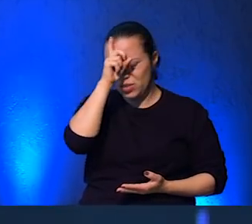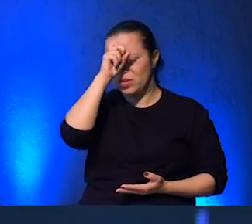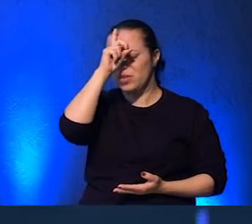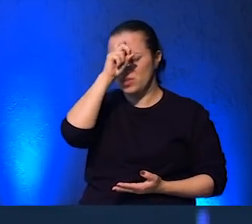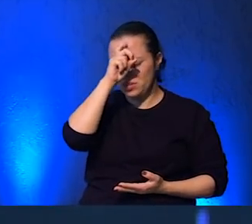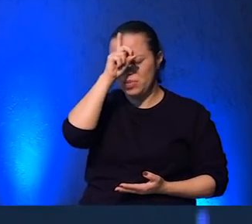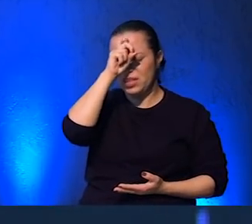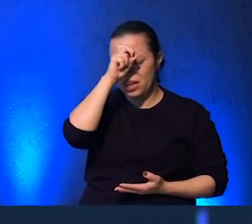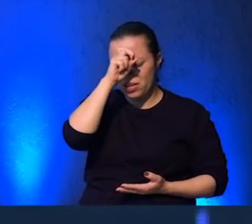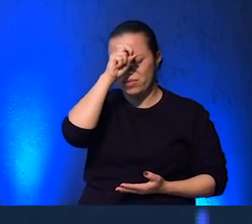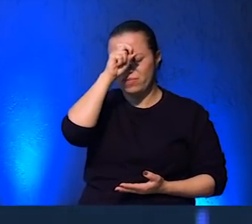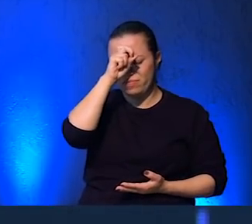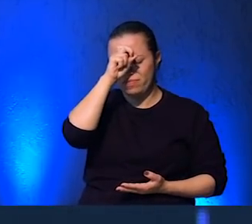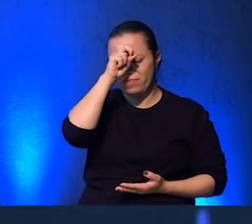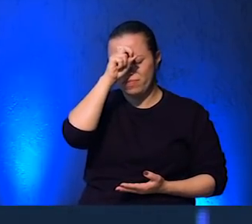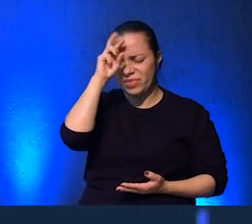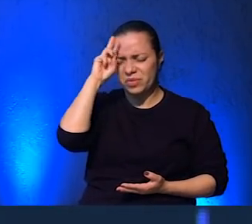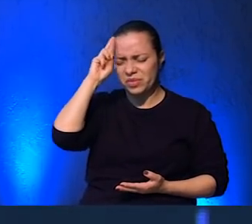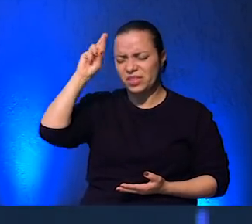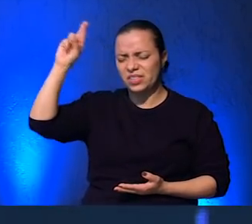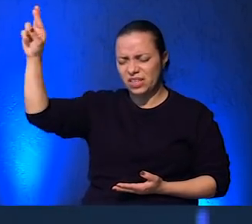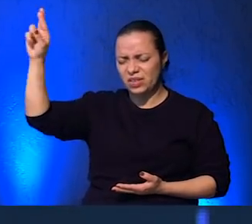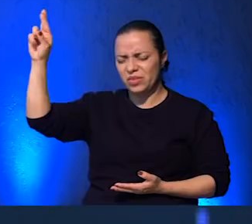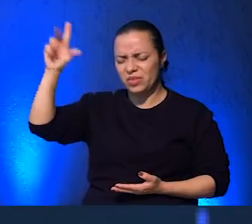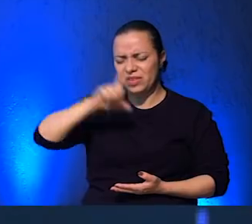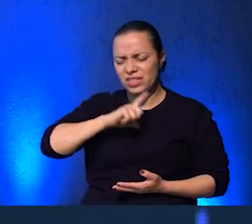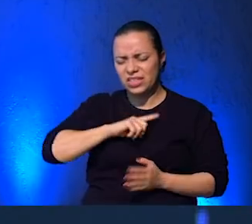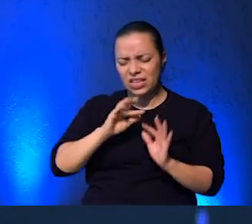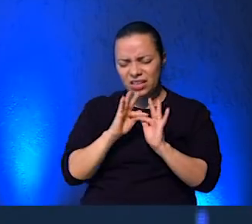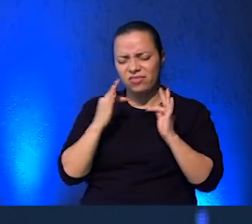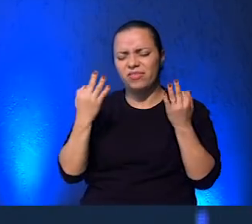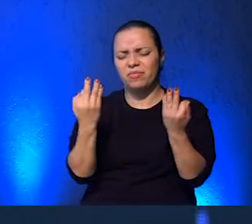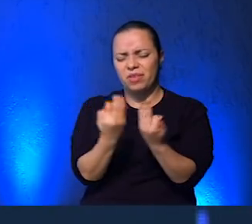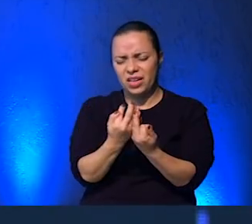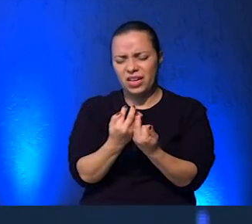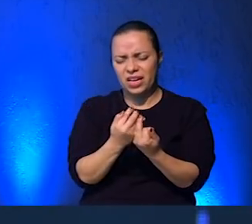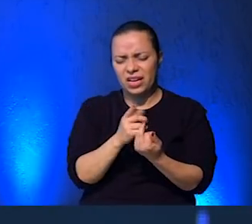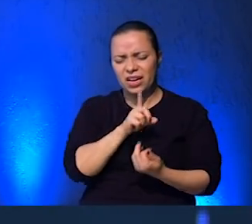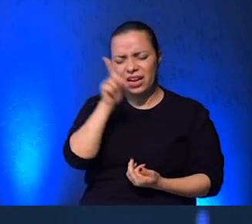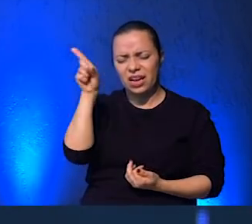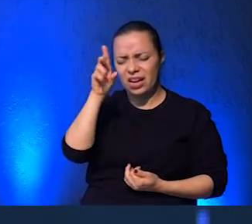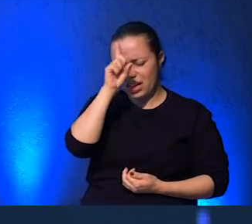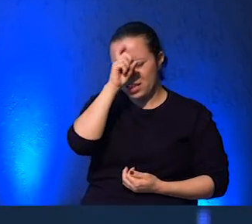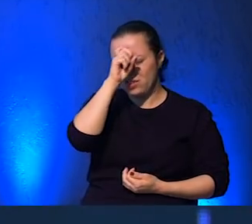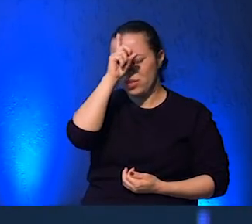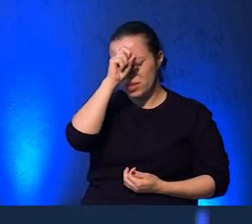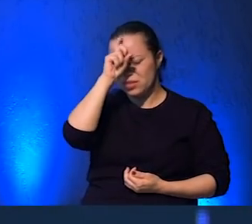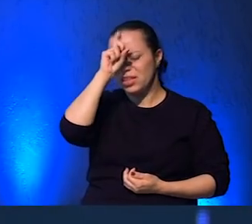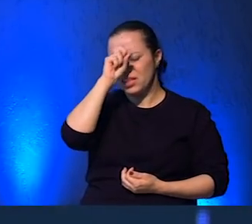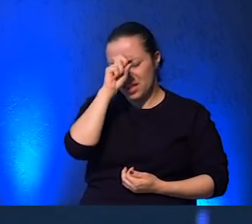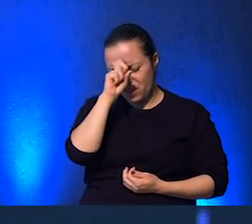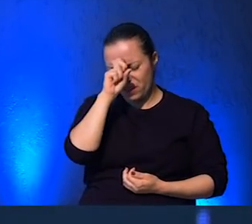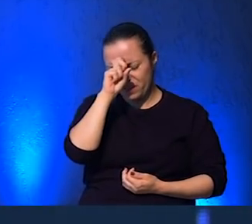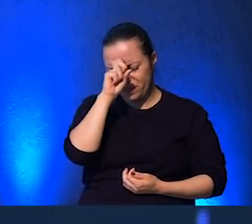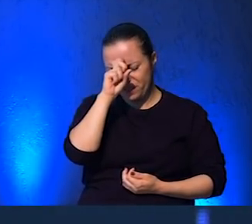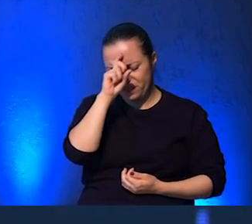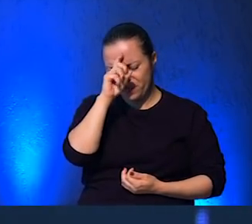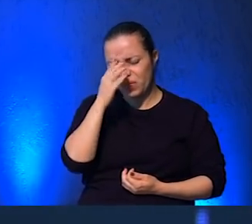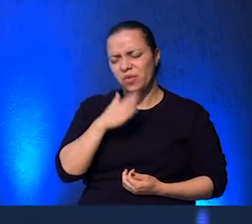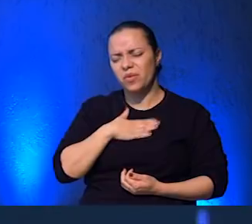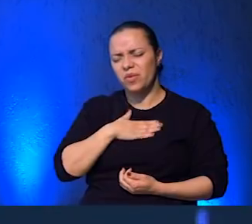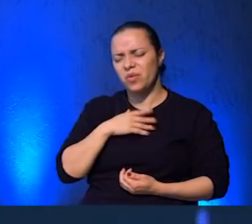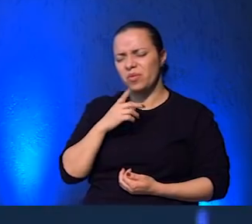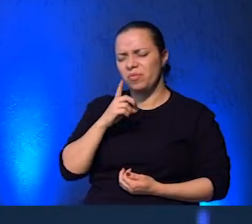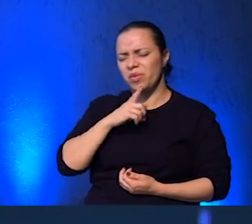o senhor você tem algum familiar do hospital e o meu deus